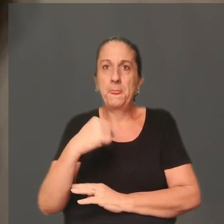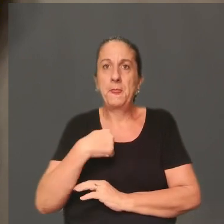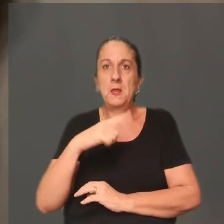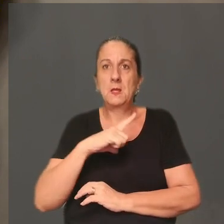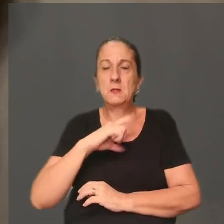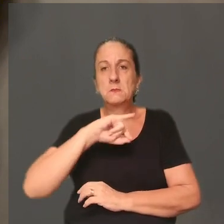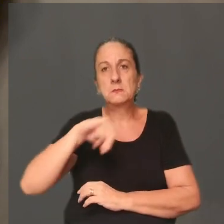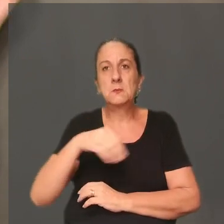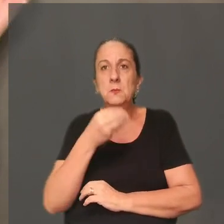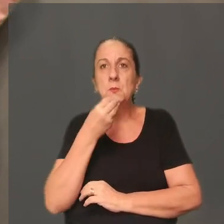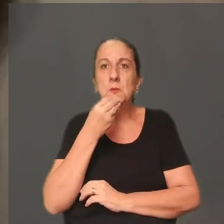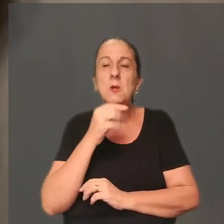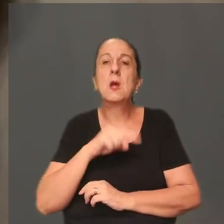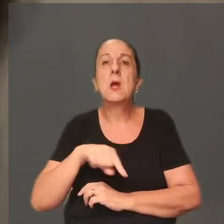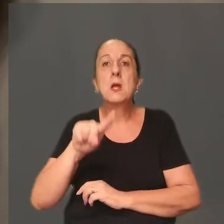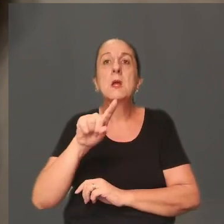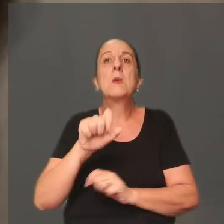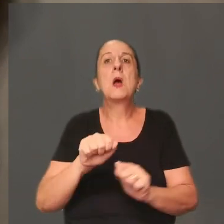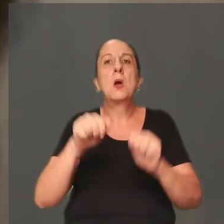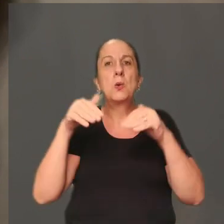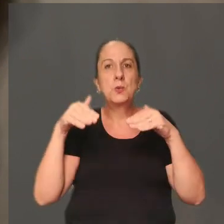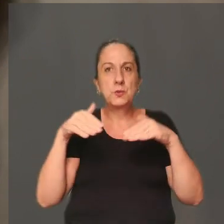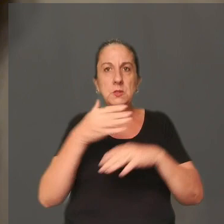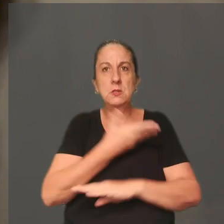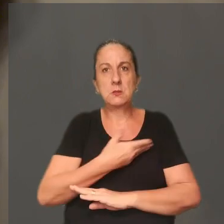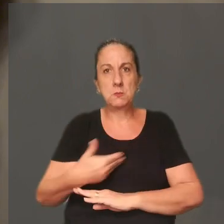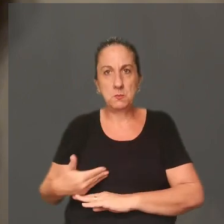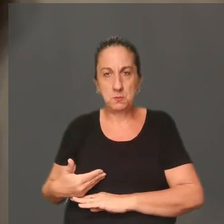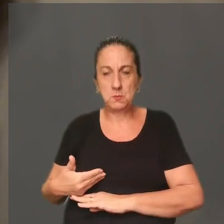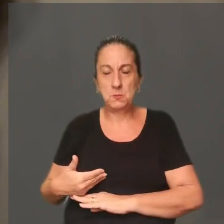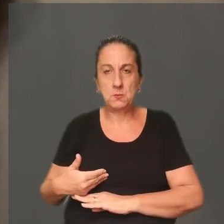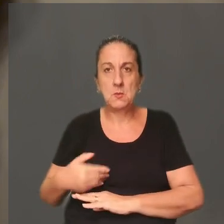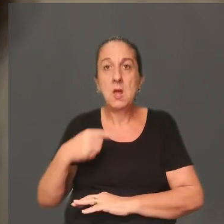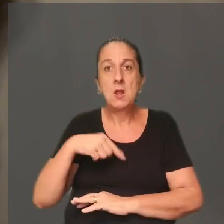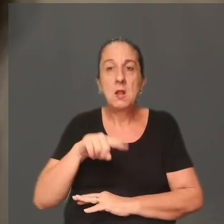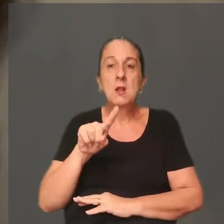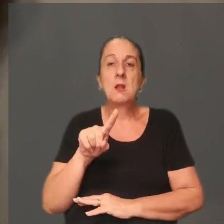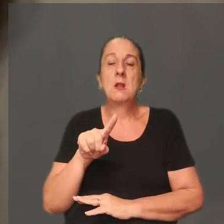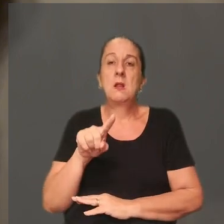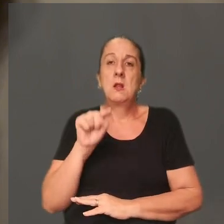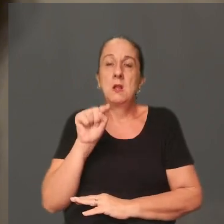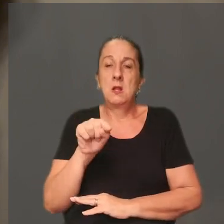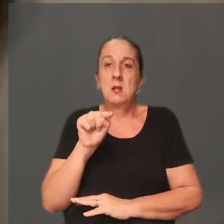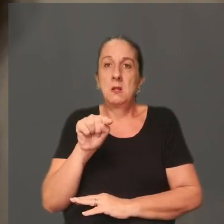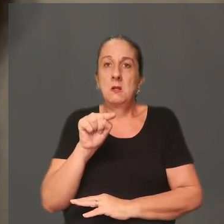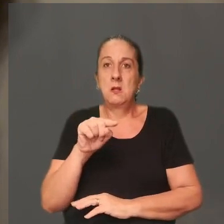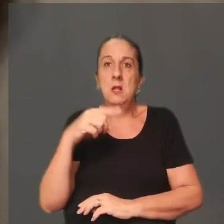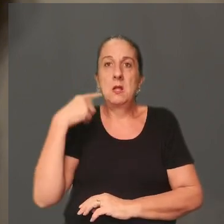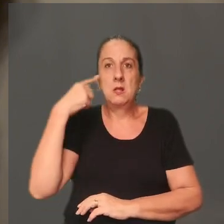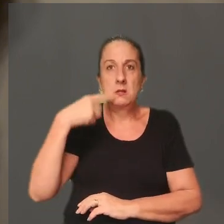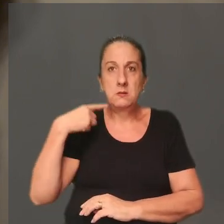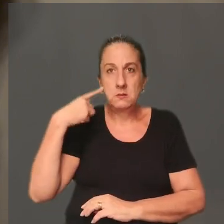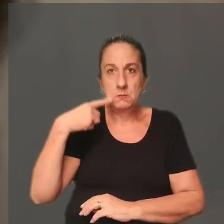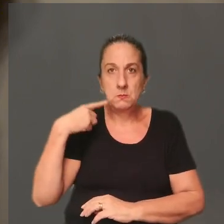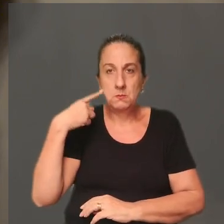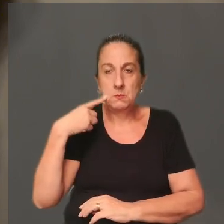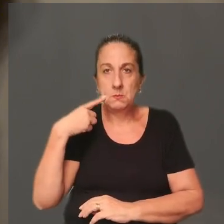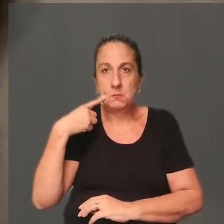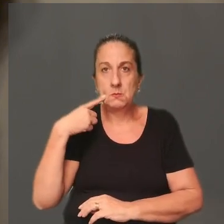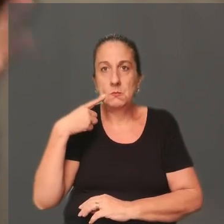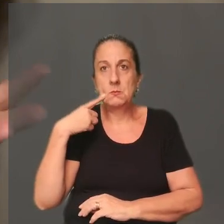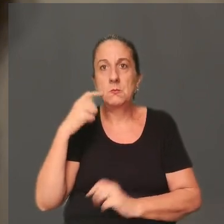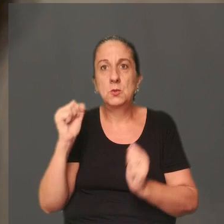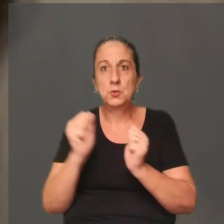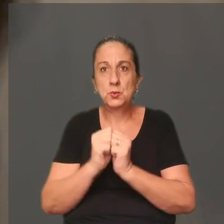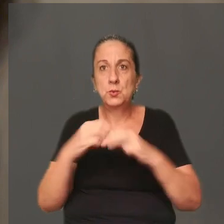eu tive a oportunidade de ir a algumas audiências públicas. E lá, deputados,